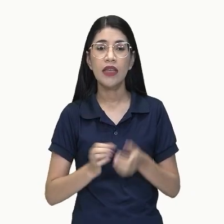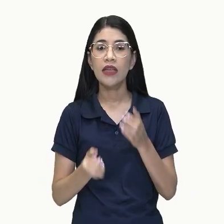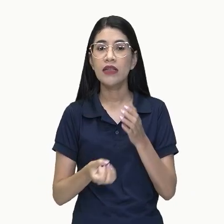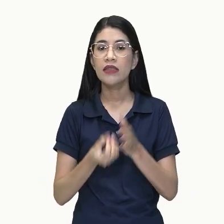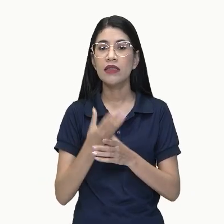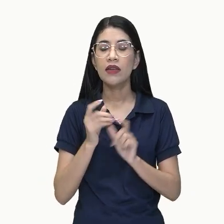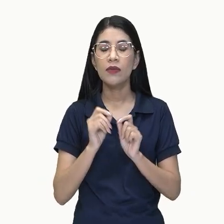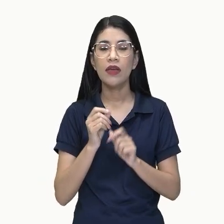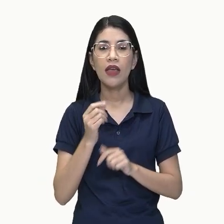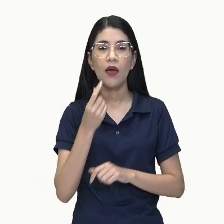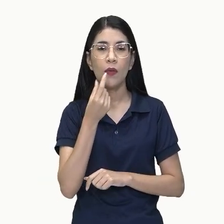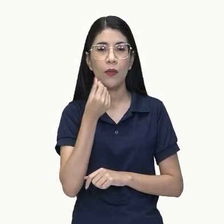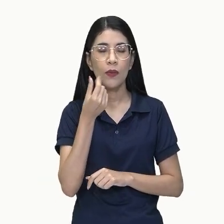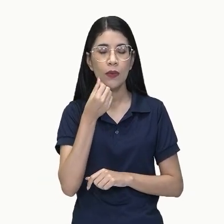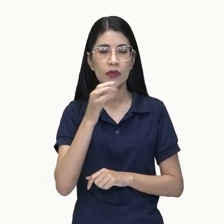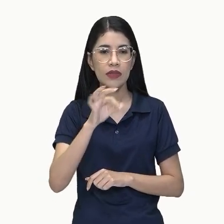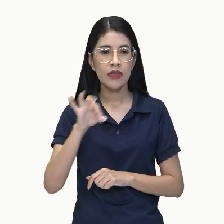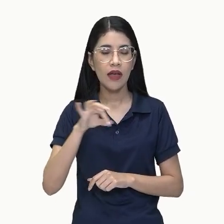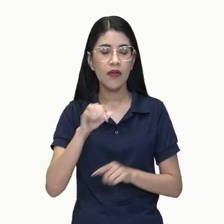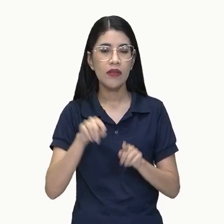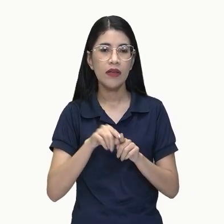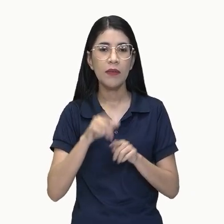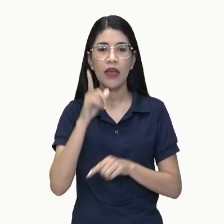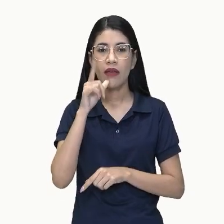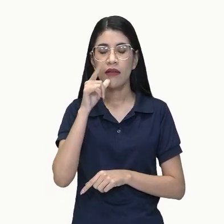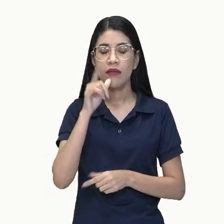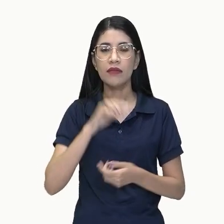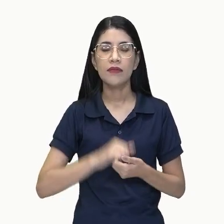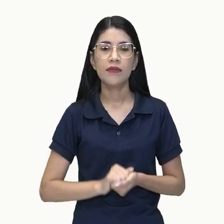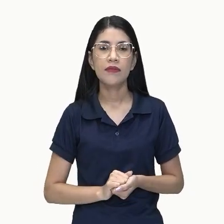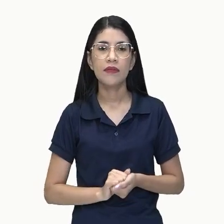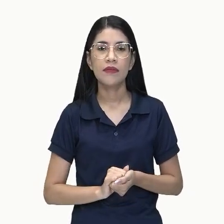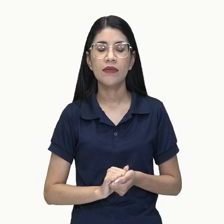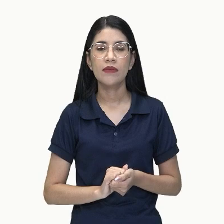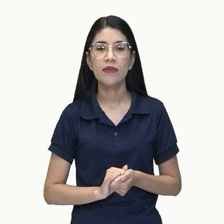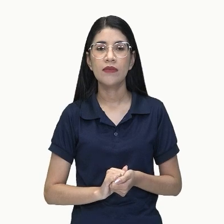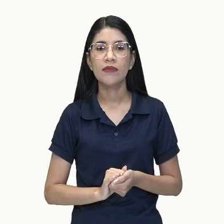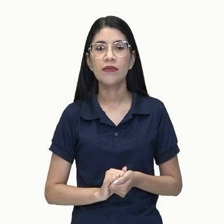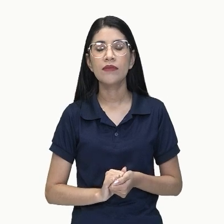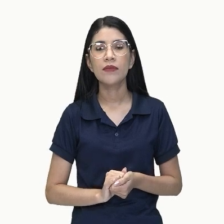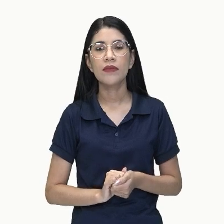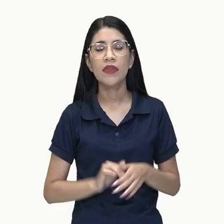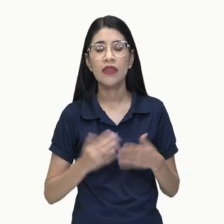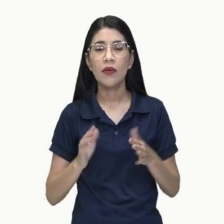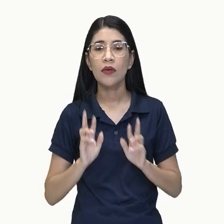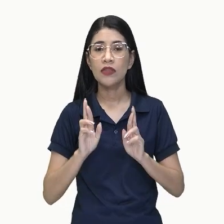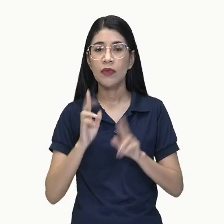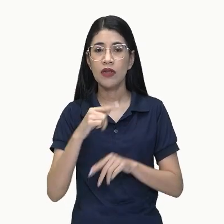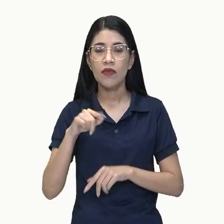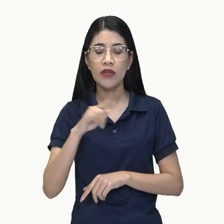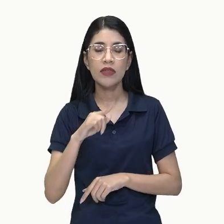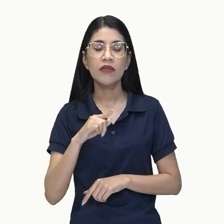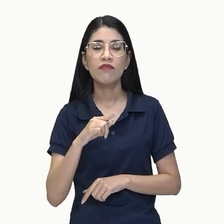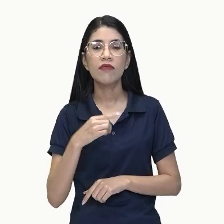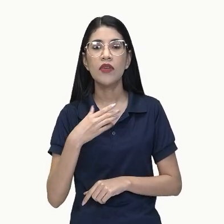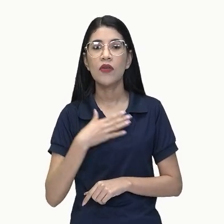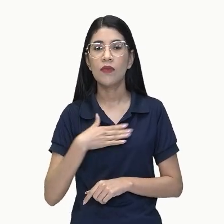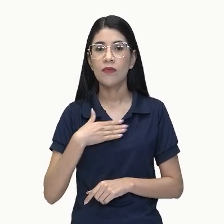um sal e uma água, ok? E assim, meus queridos, eu espero que vocês